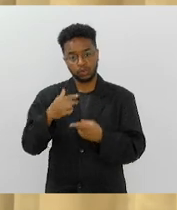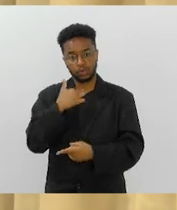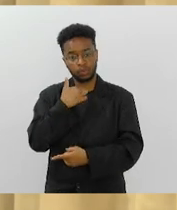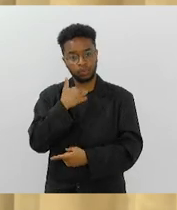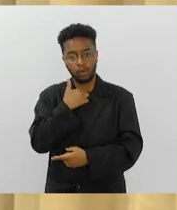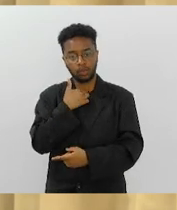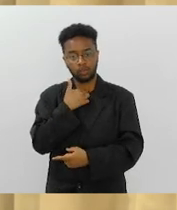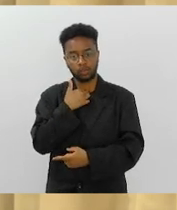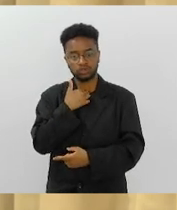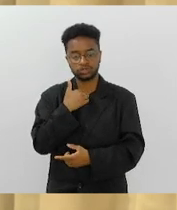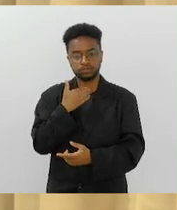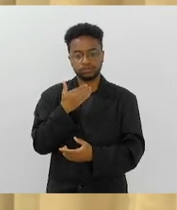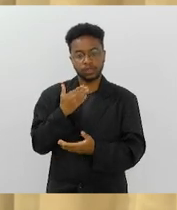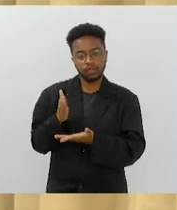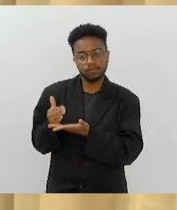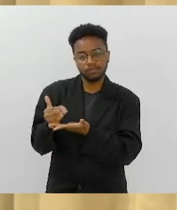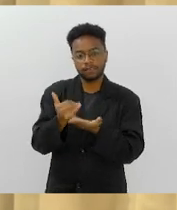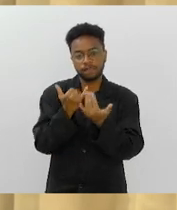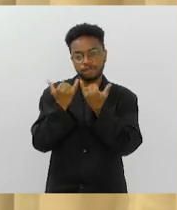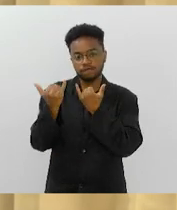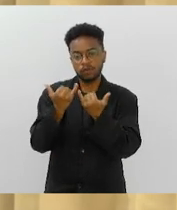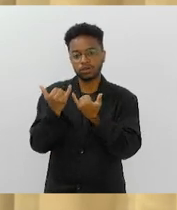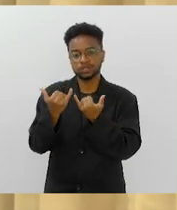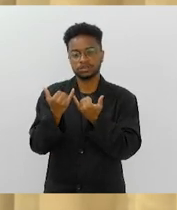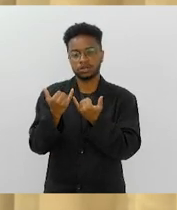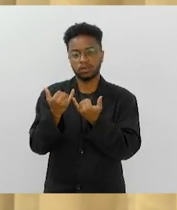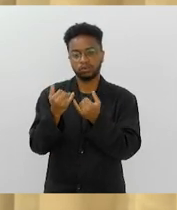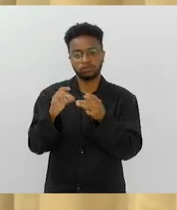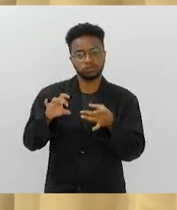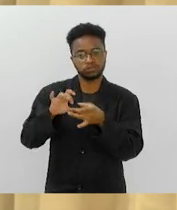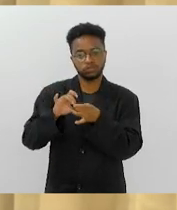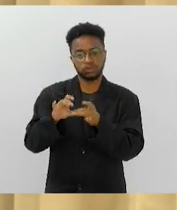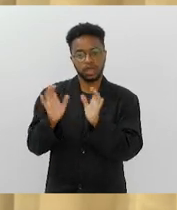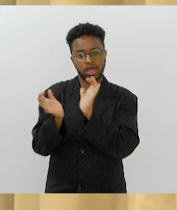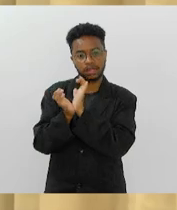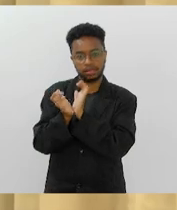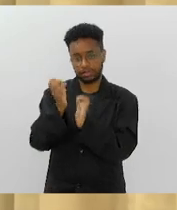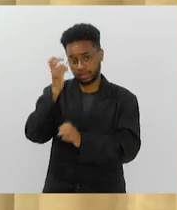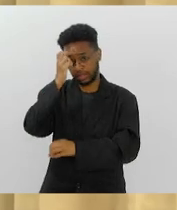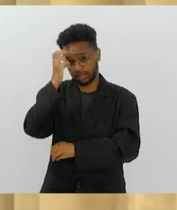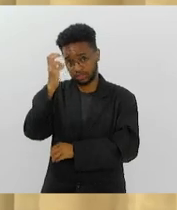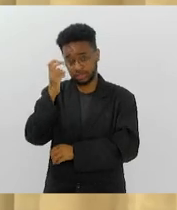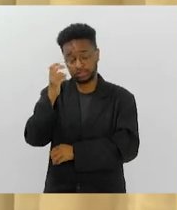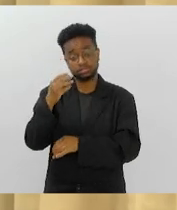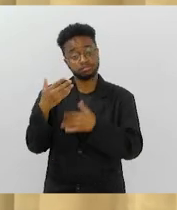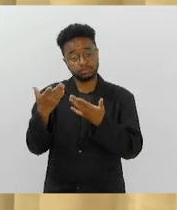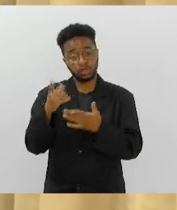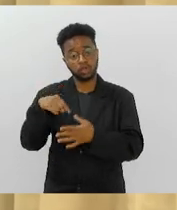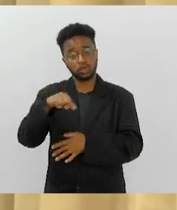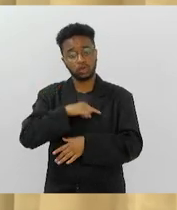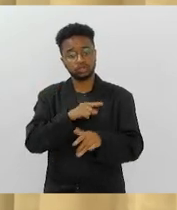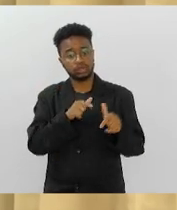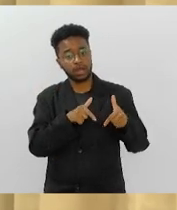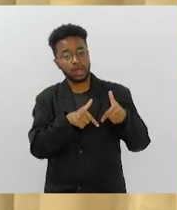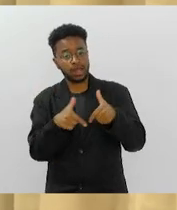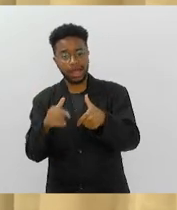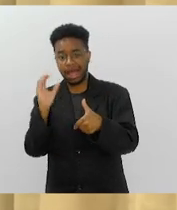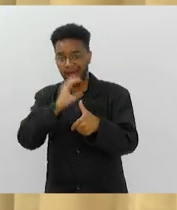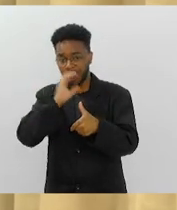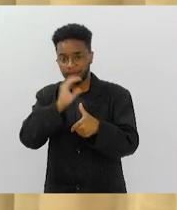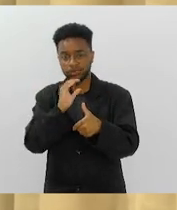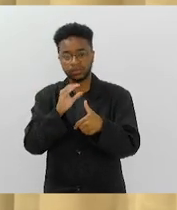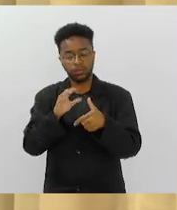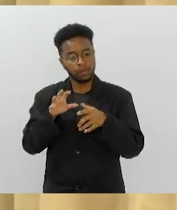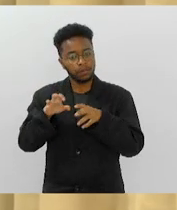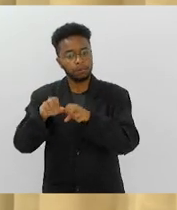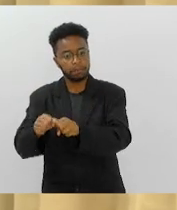dado de inteligência para fundamentar esse pedido, e a gente vai lá cumprir essa busca com brevidade, faz um link